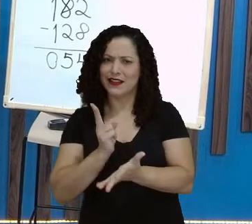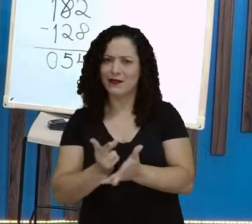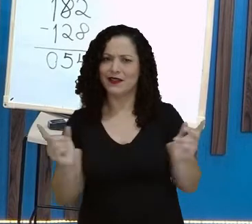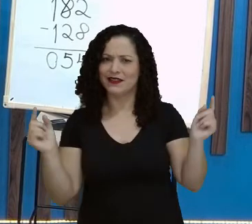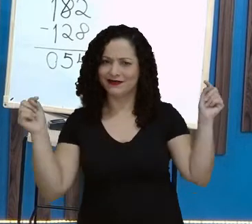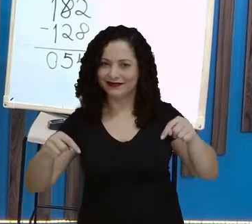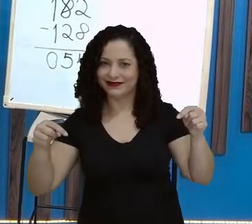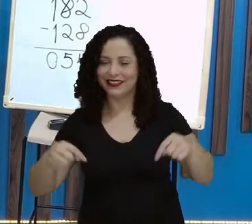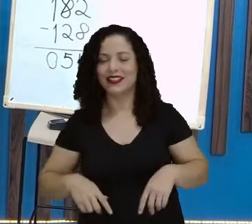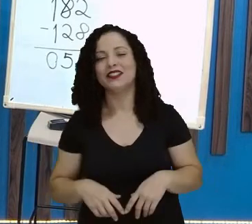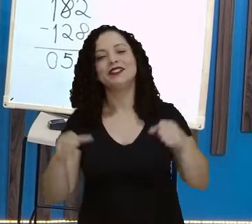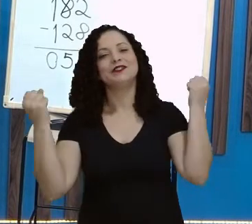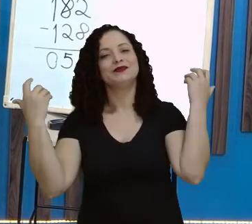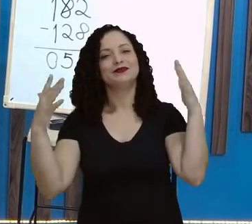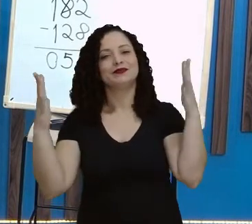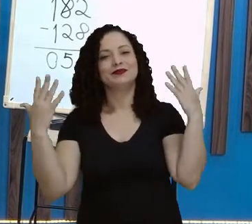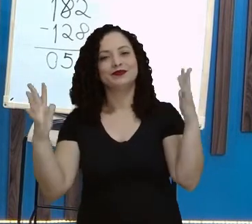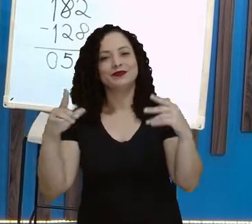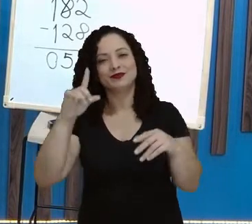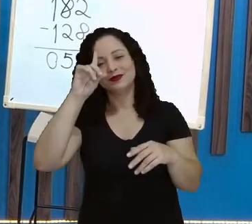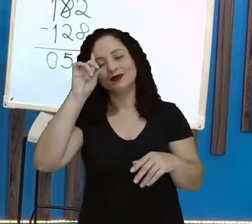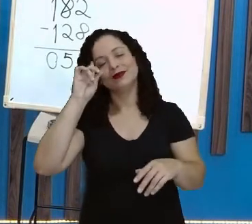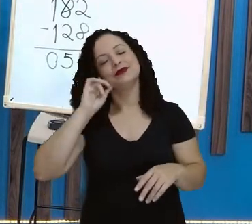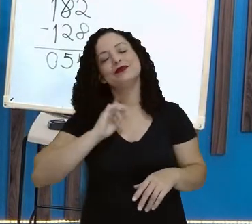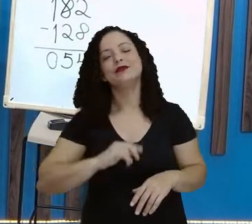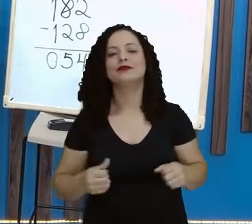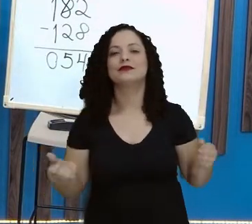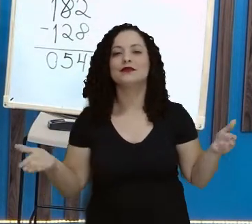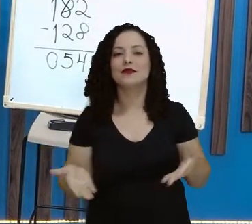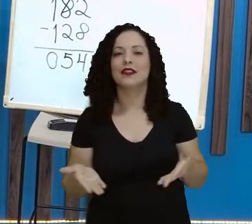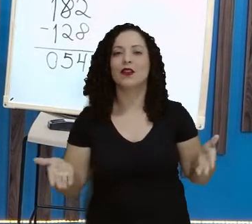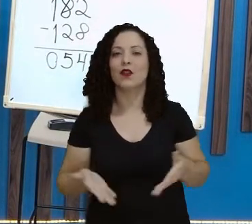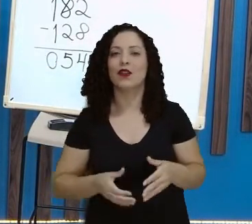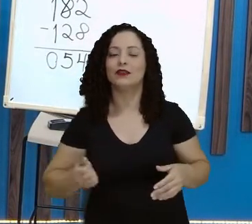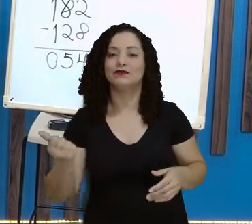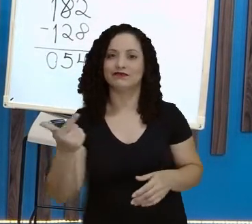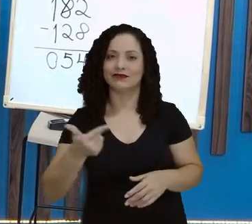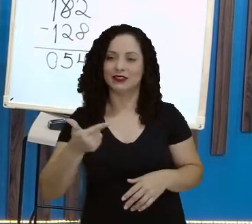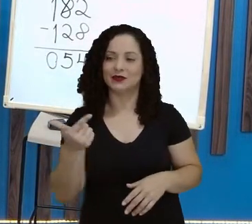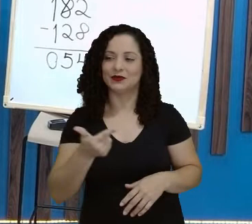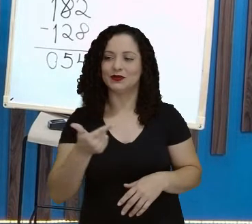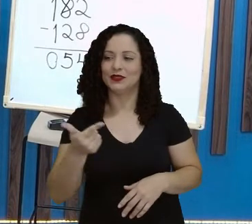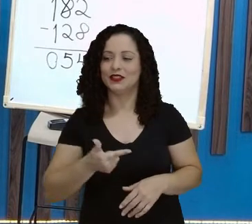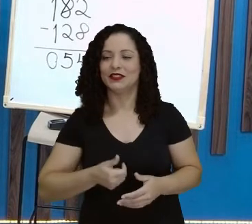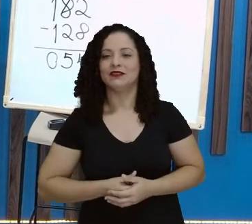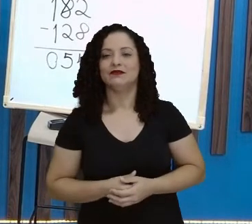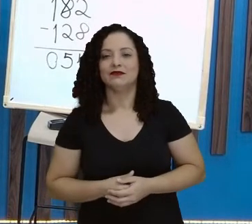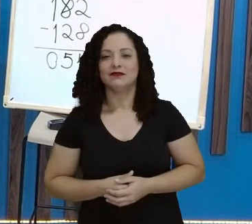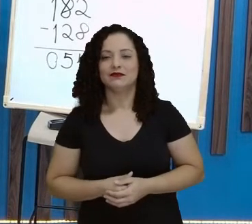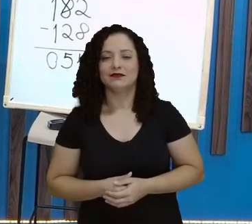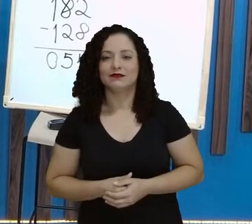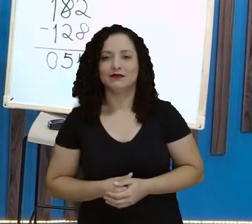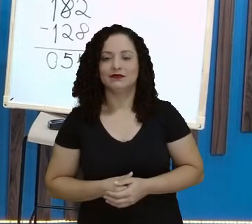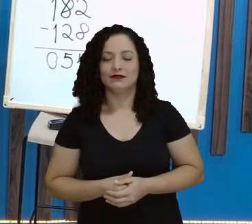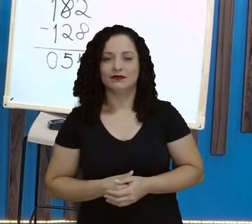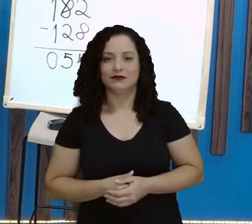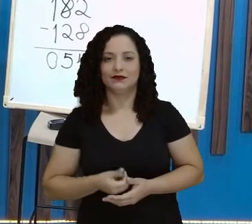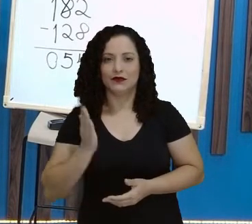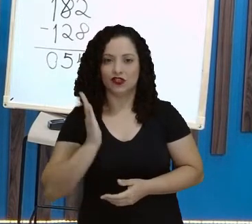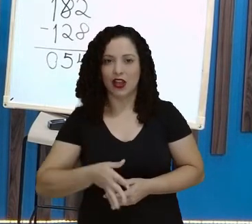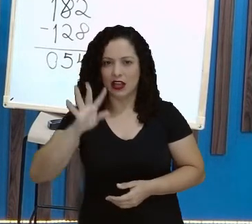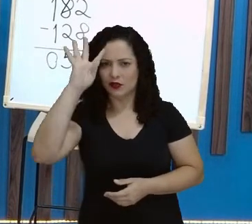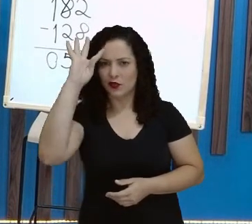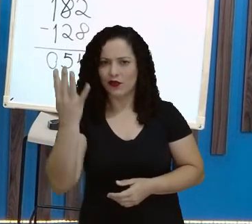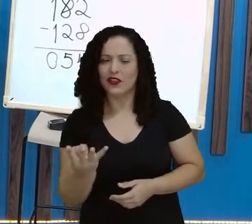participando. Então, parabéns. Vamos para o segundo probleminha. A gente já resolveu aqui o primeiro, né? Fizemos aí